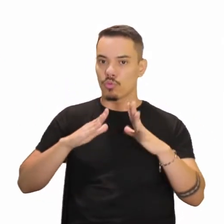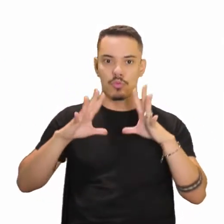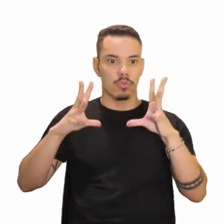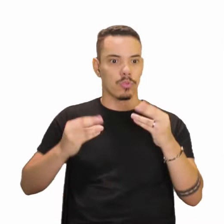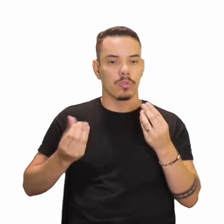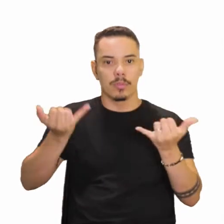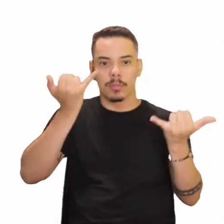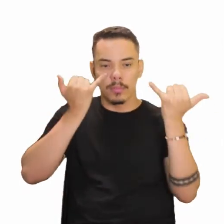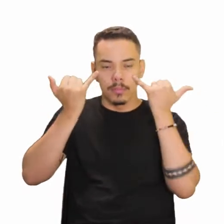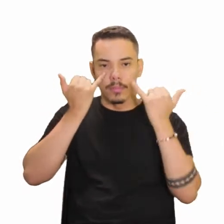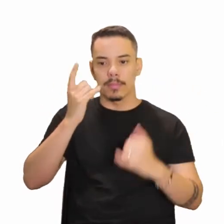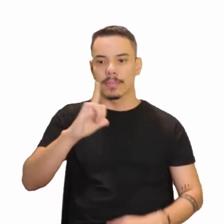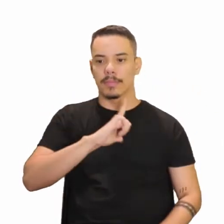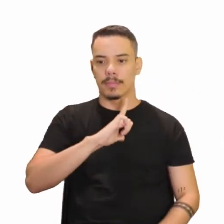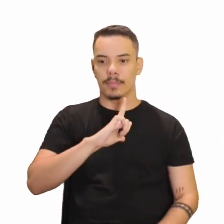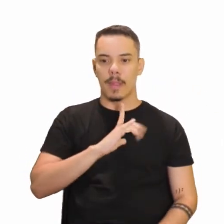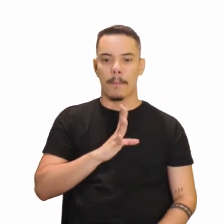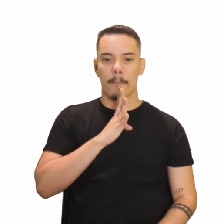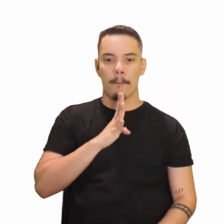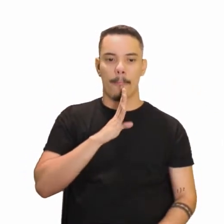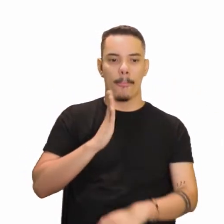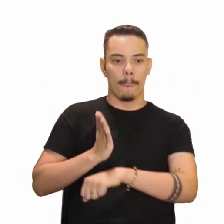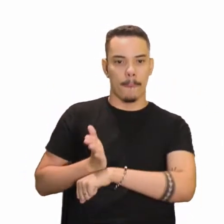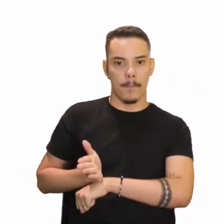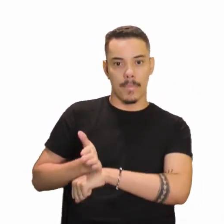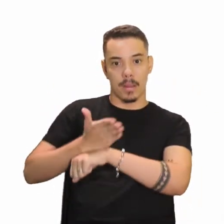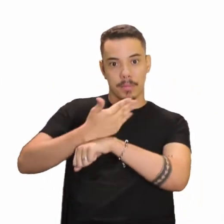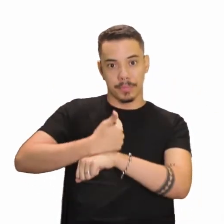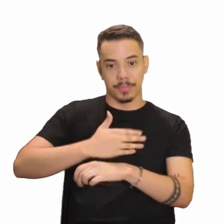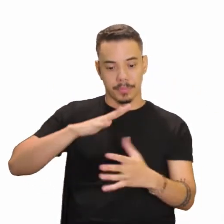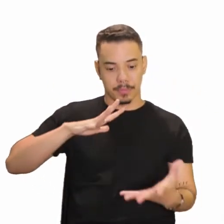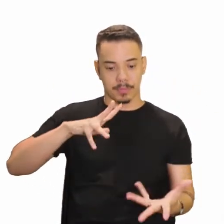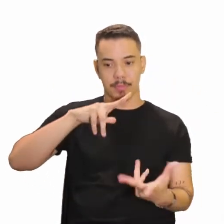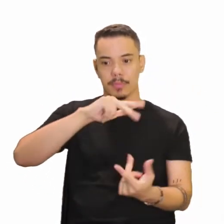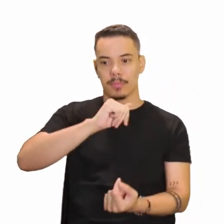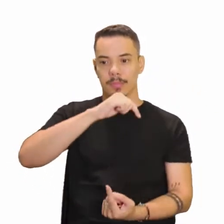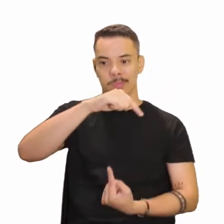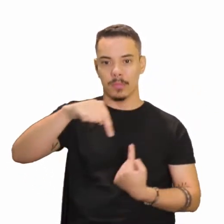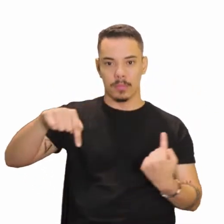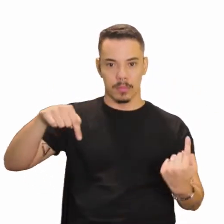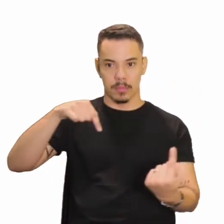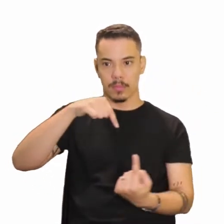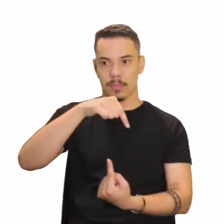tem um conhecimento prévio conhecimento de mundo desculpa